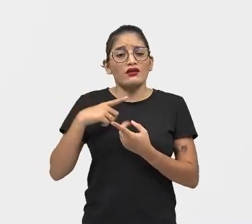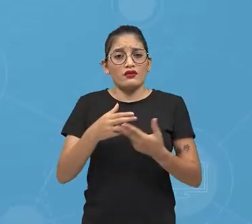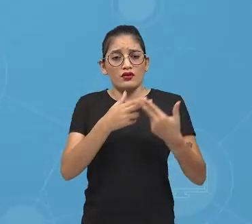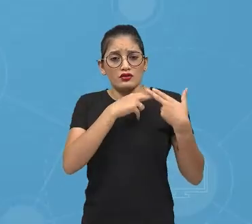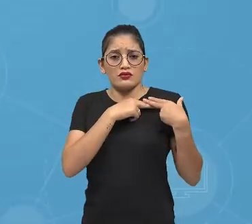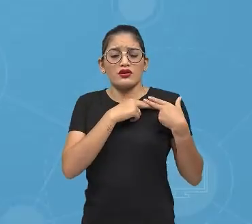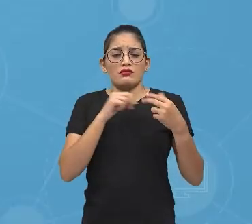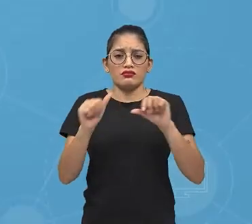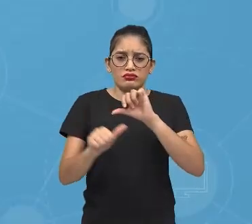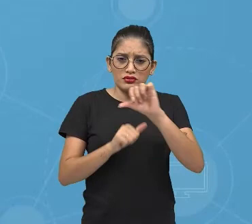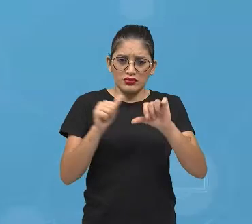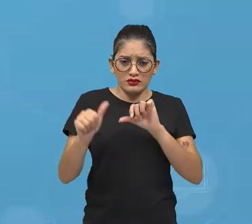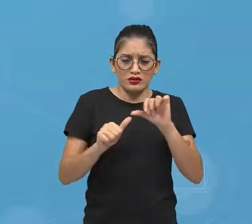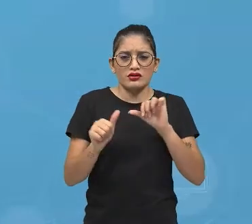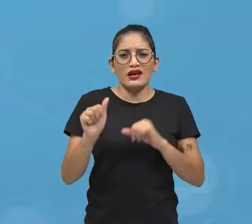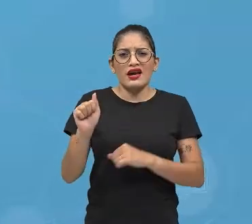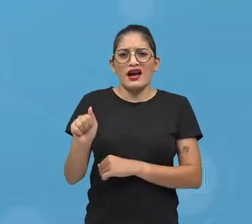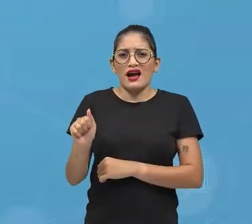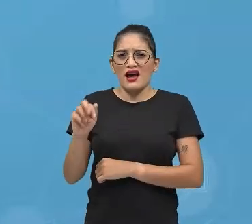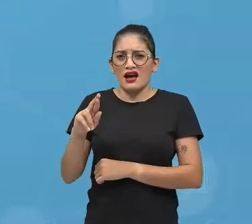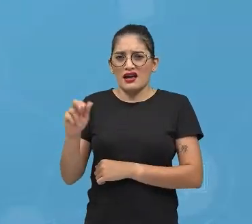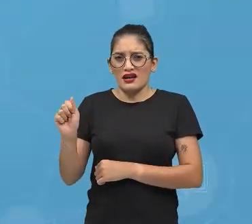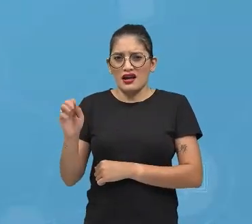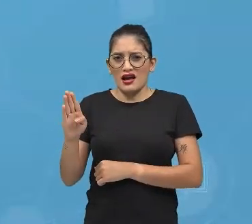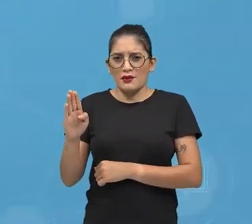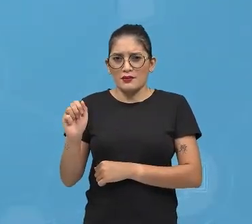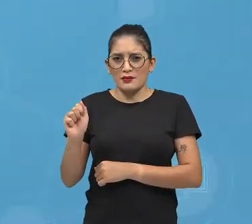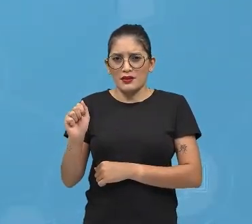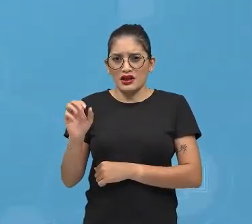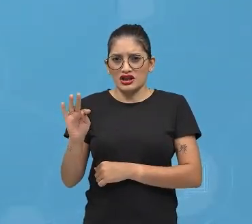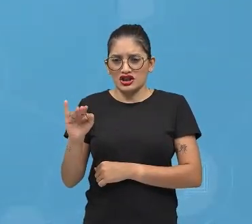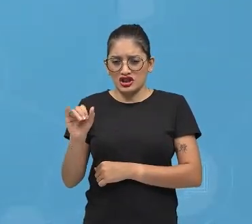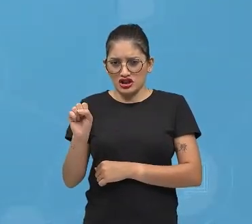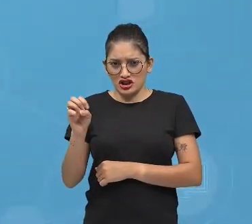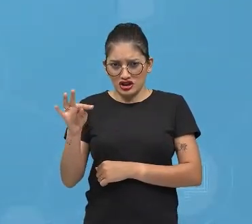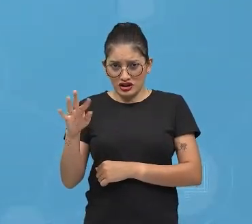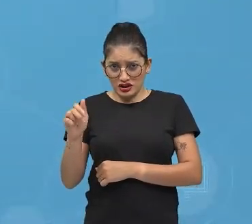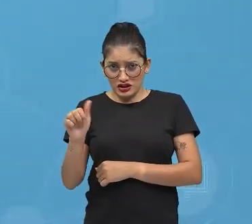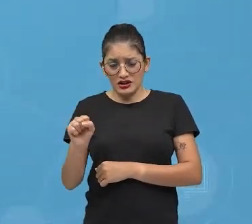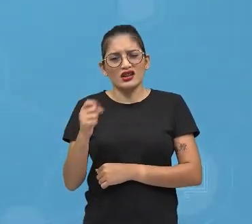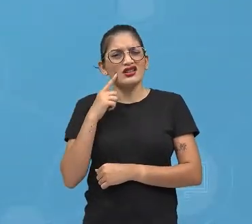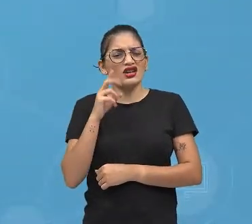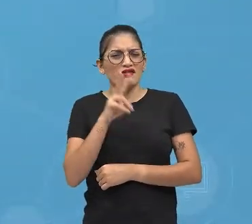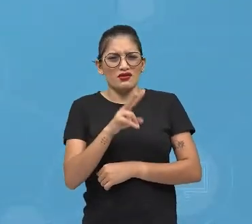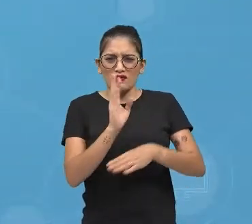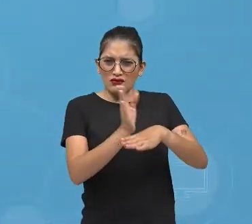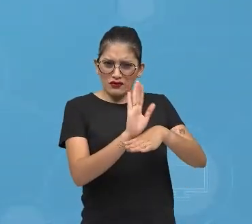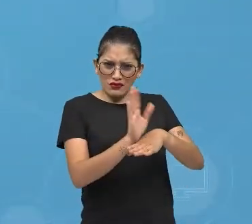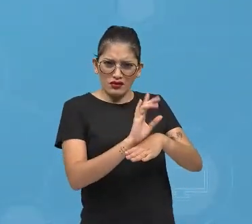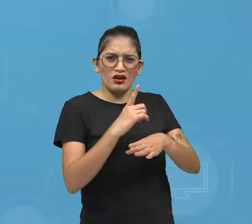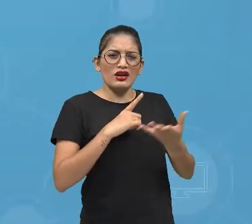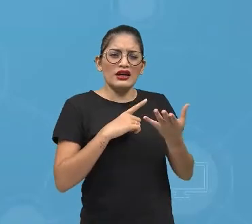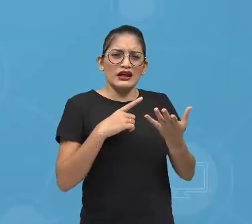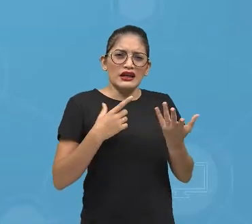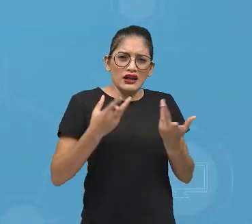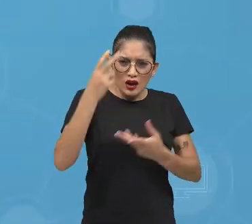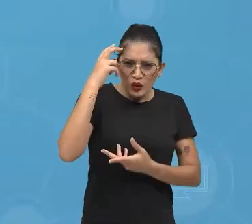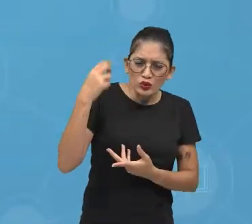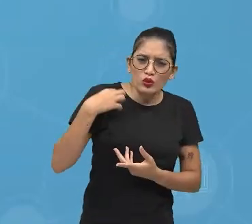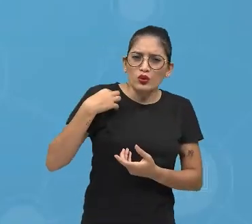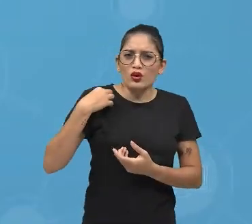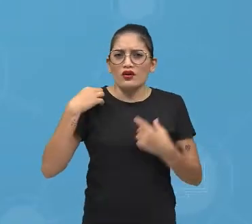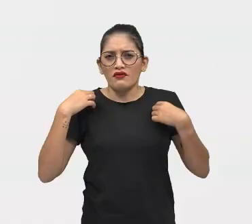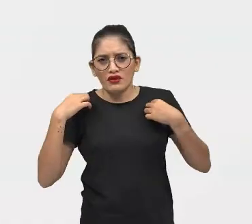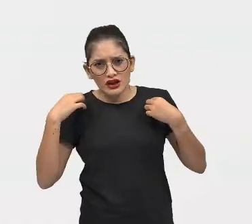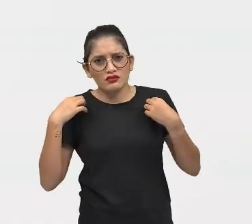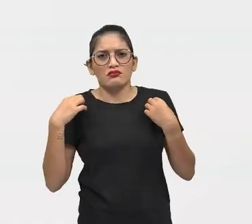pessoas vivem numa comunidade com suas leis próprias, com roupas características? São os anabatistas.